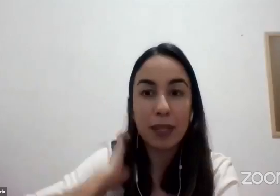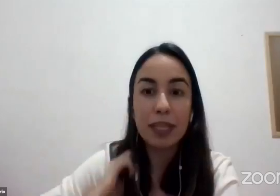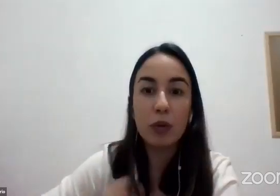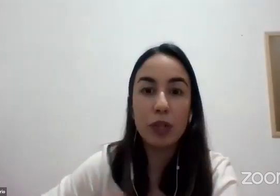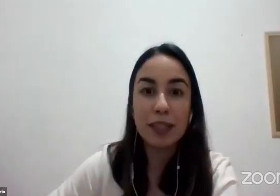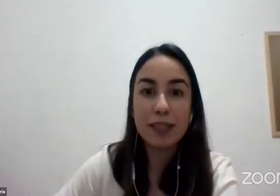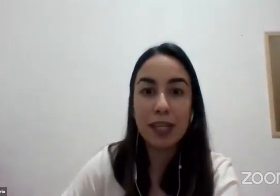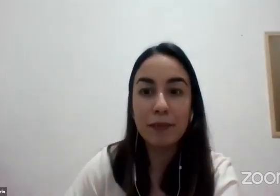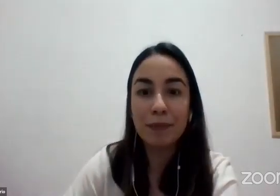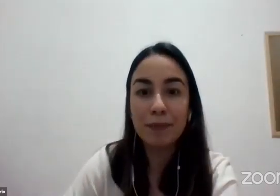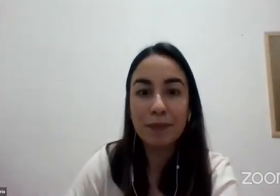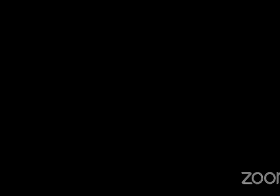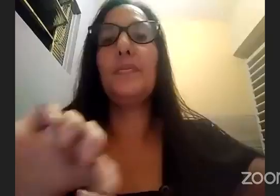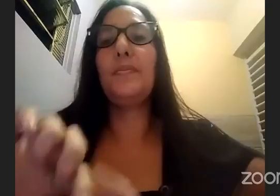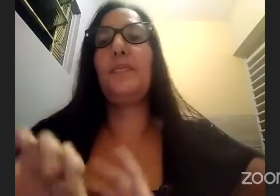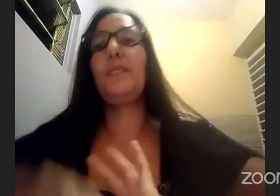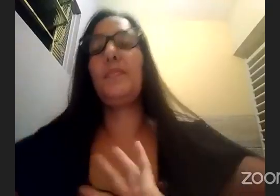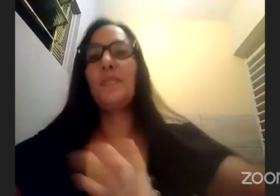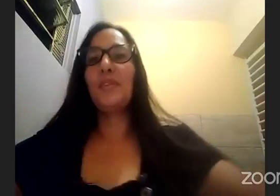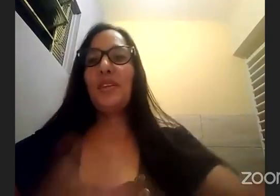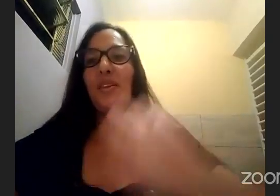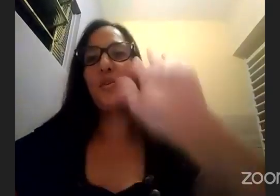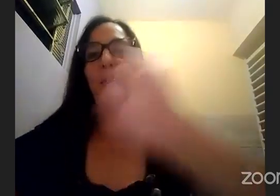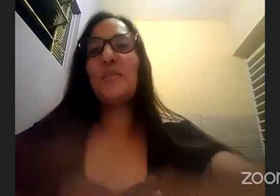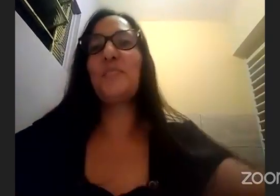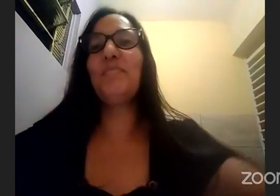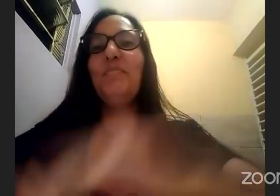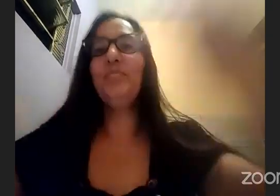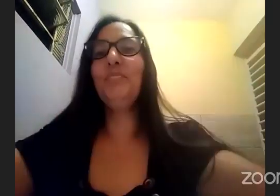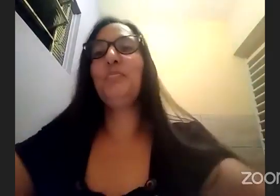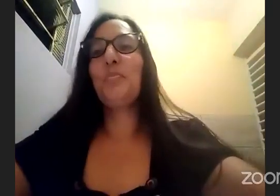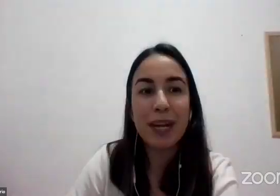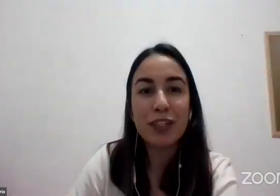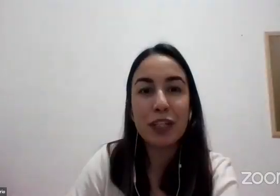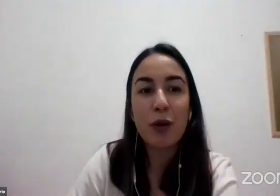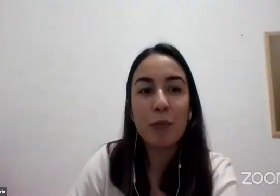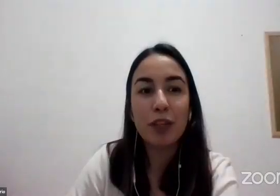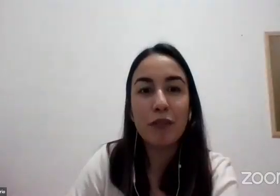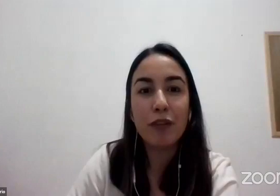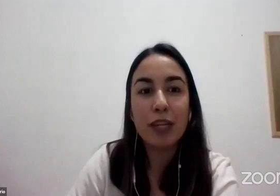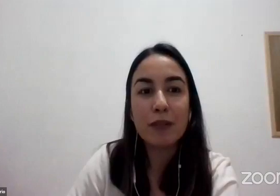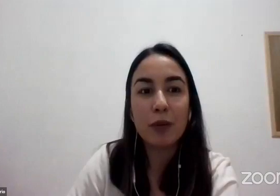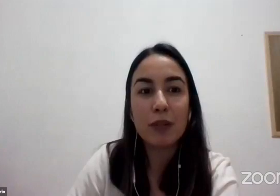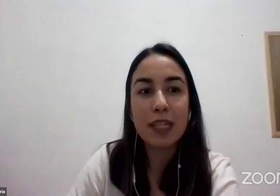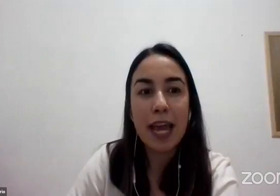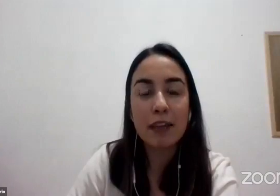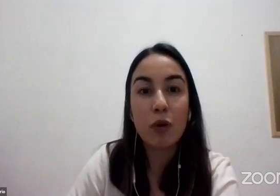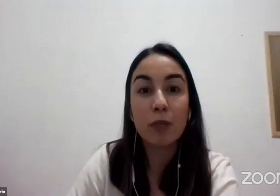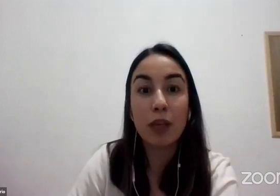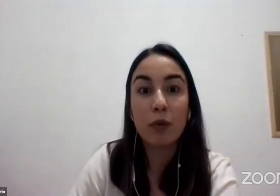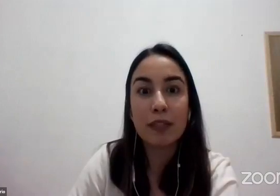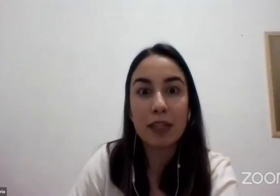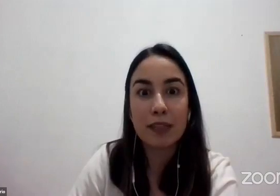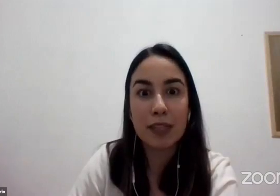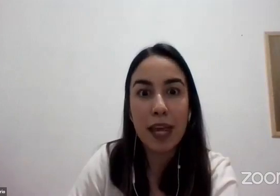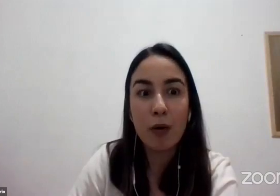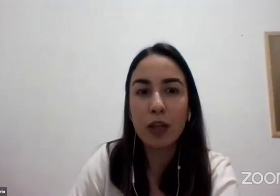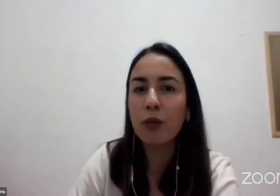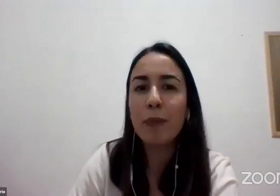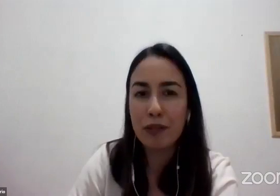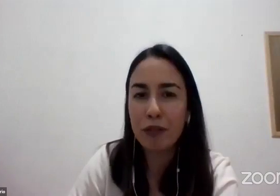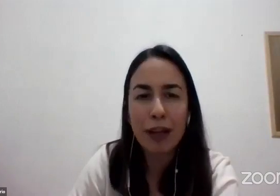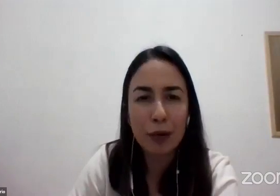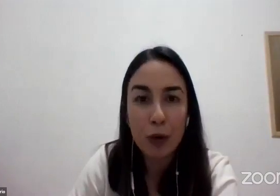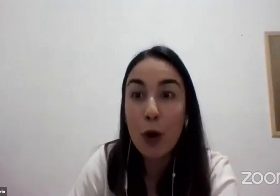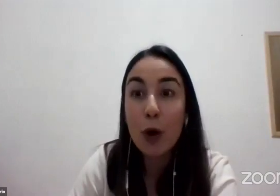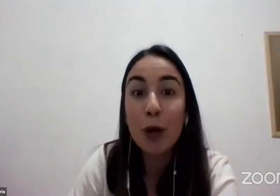que é a mãe da Heloísa, para a Paula falar um pouquinho para a gente como que foi esse processo, como que a Heloísa nasceu, o que